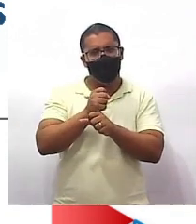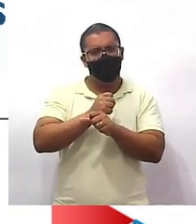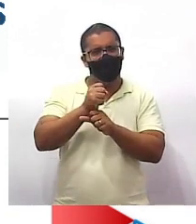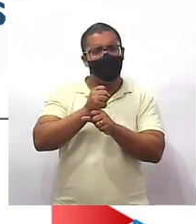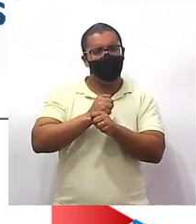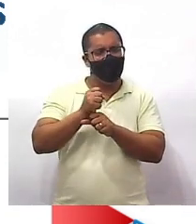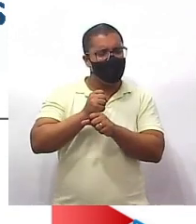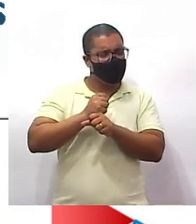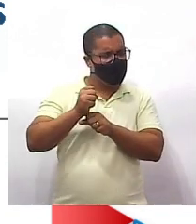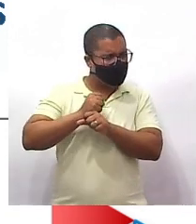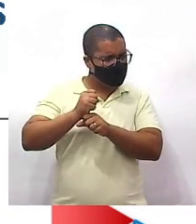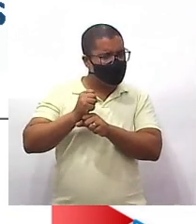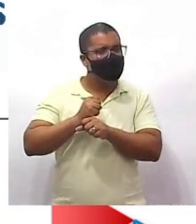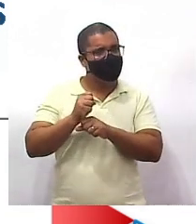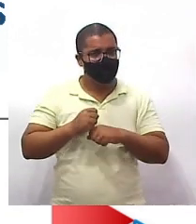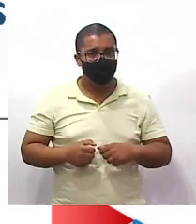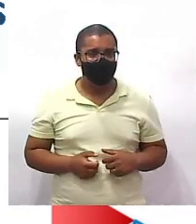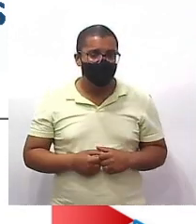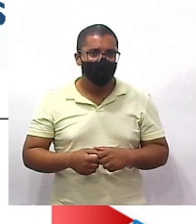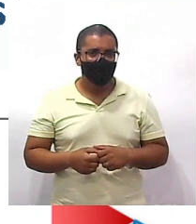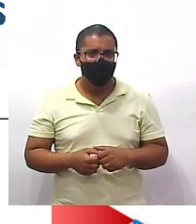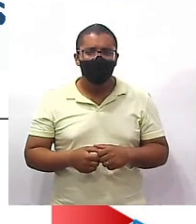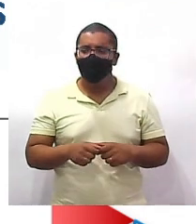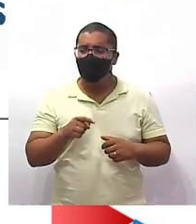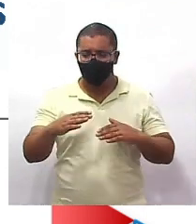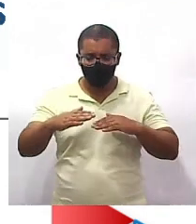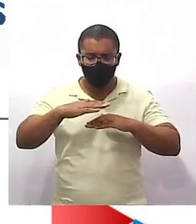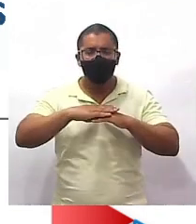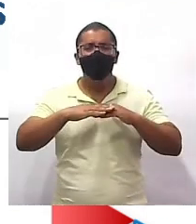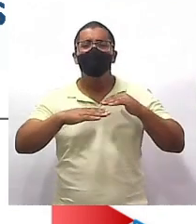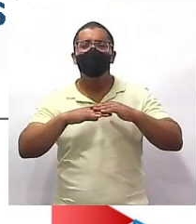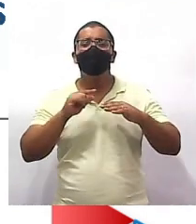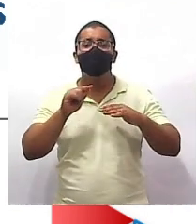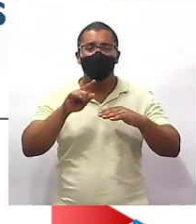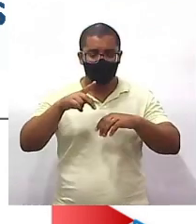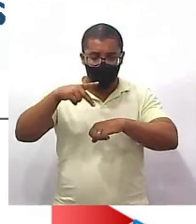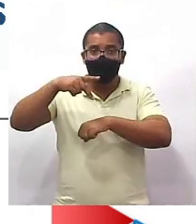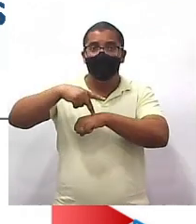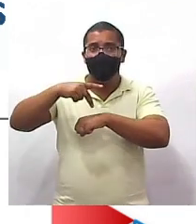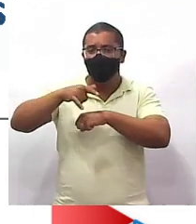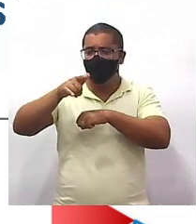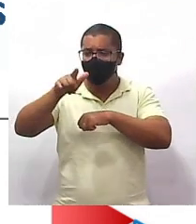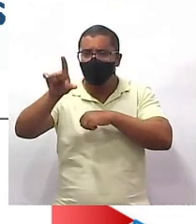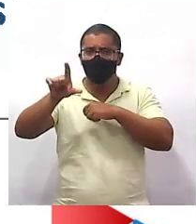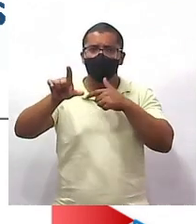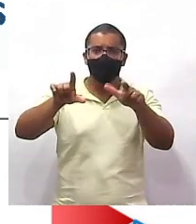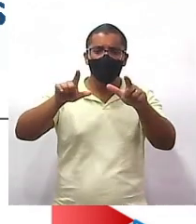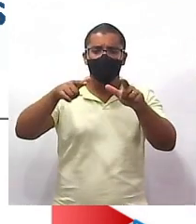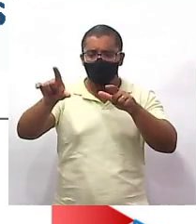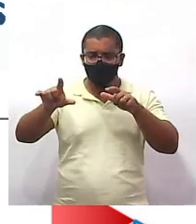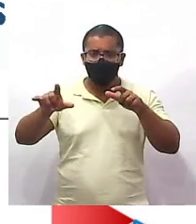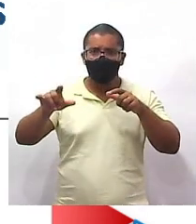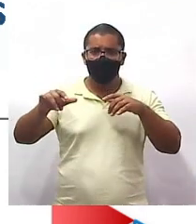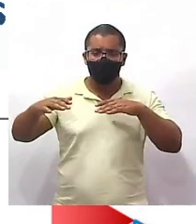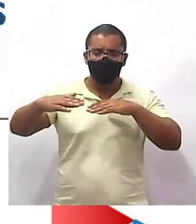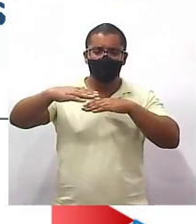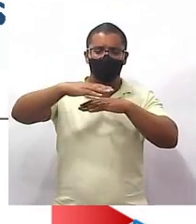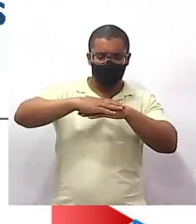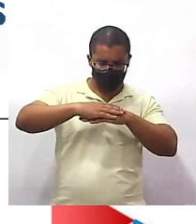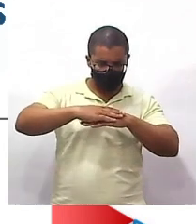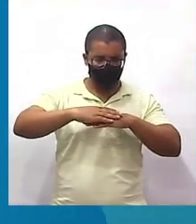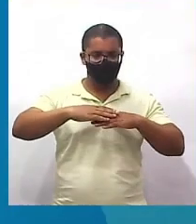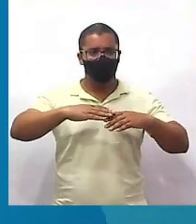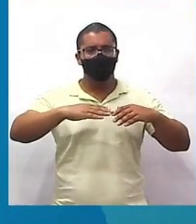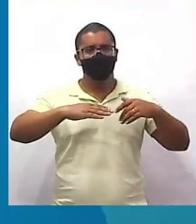anos. Esses sedimentos, na verdade, eles são fragmentos de outras rochas que, transportados, lógico,